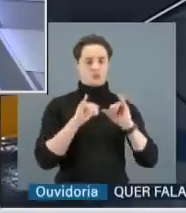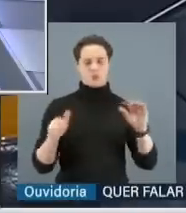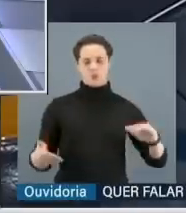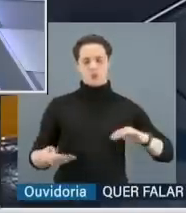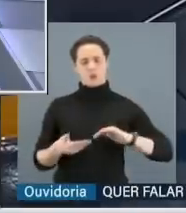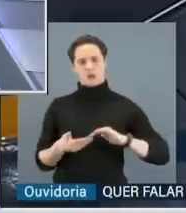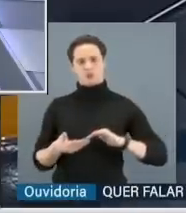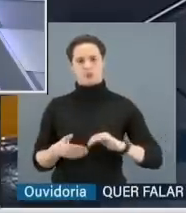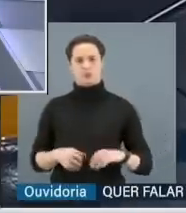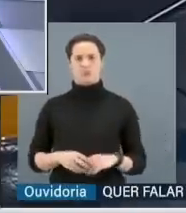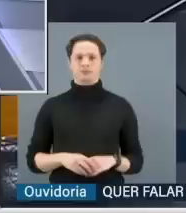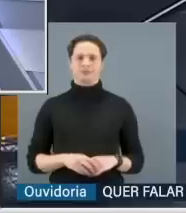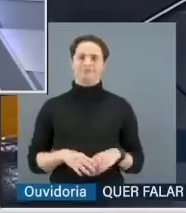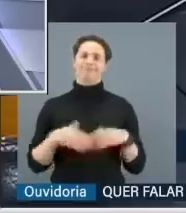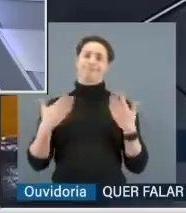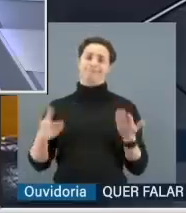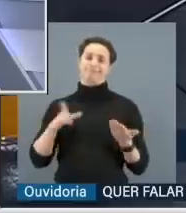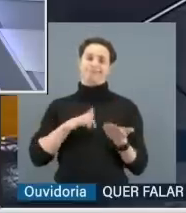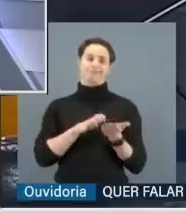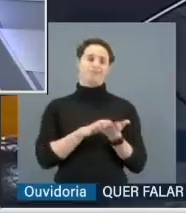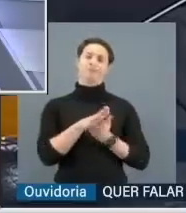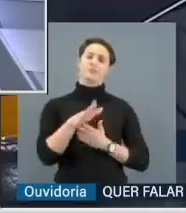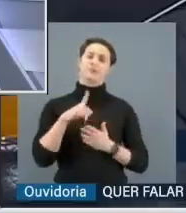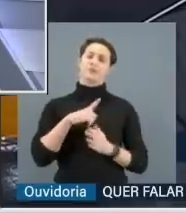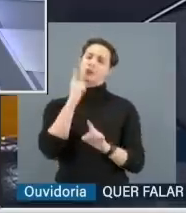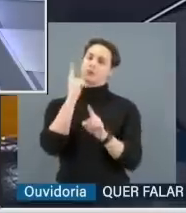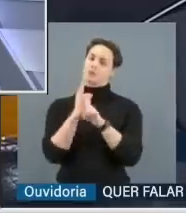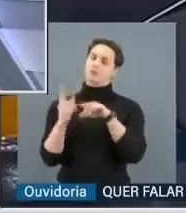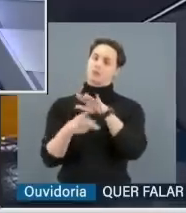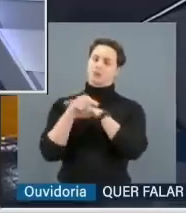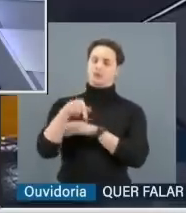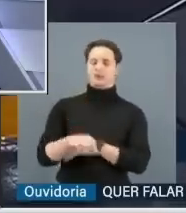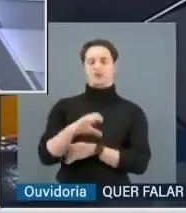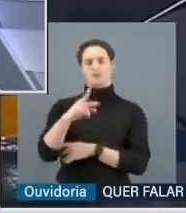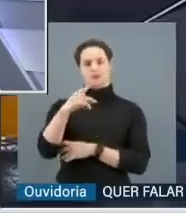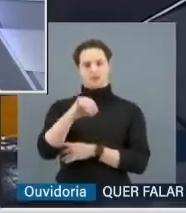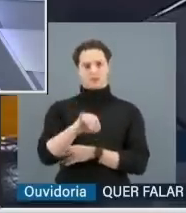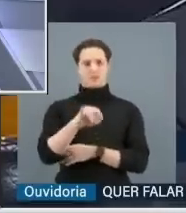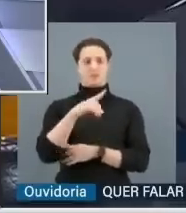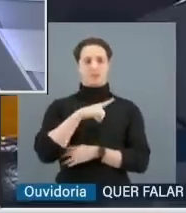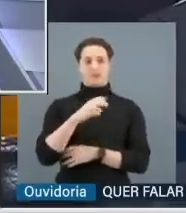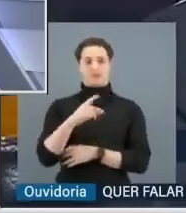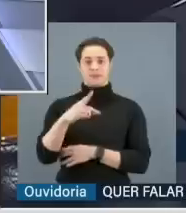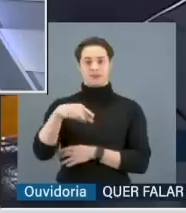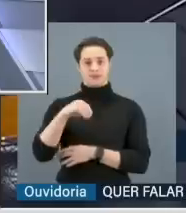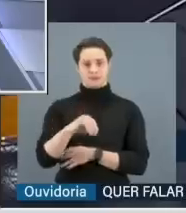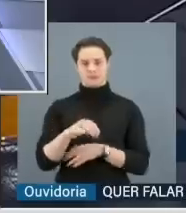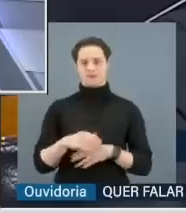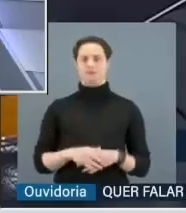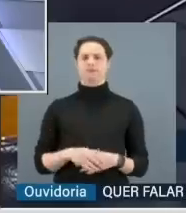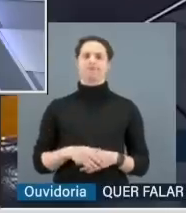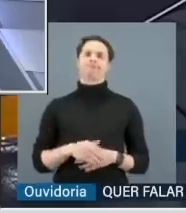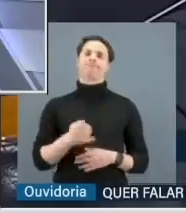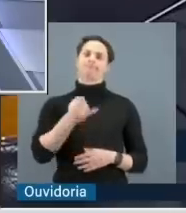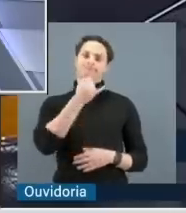sarro do advogado de Mauro Cid, que trocou de procurador ao longo do processo pelo